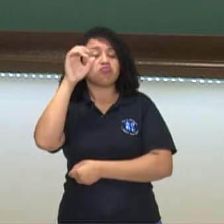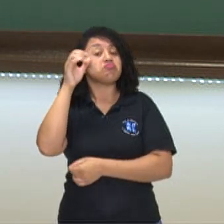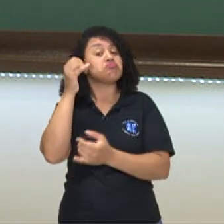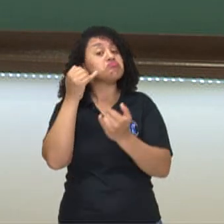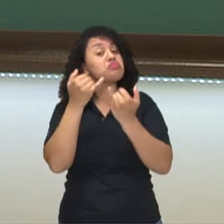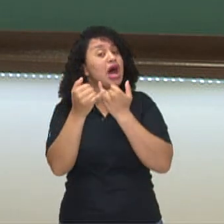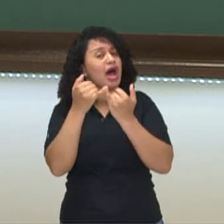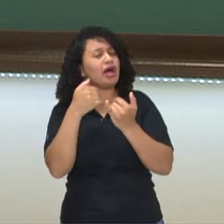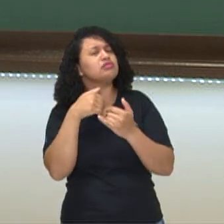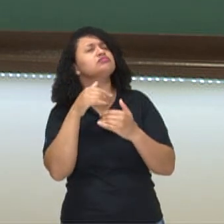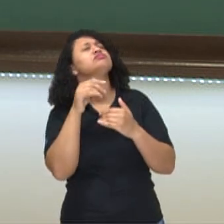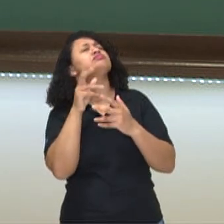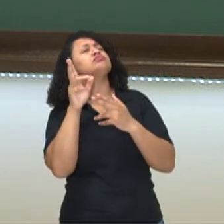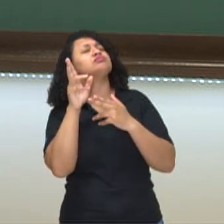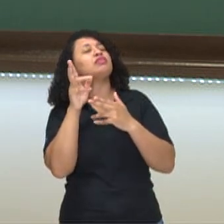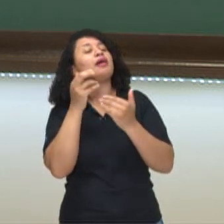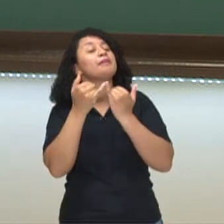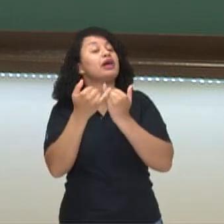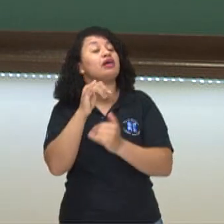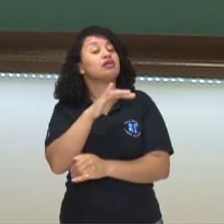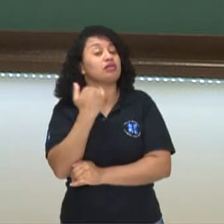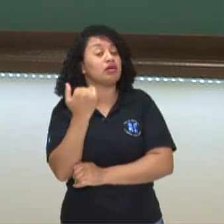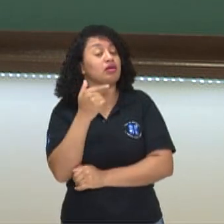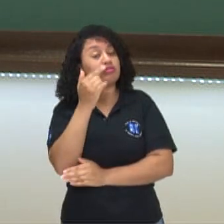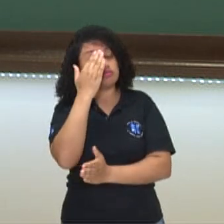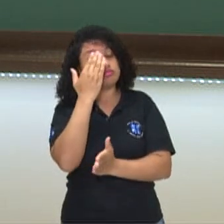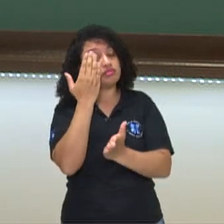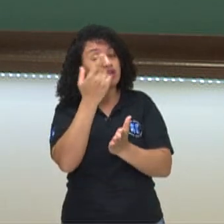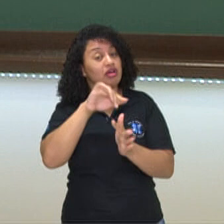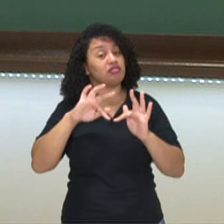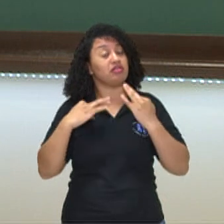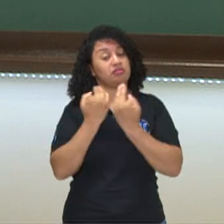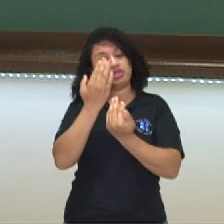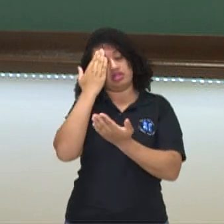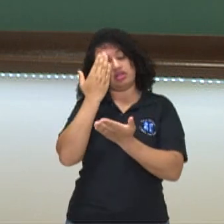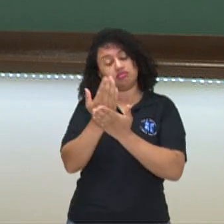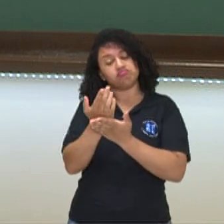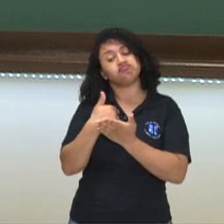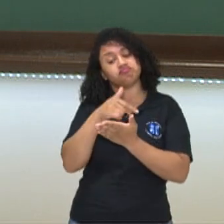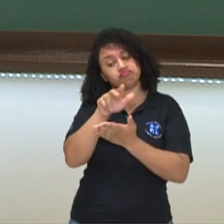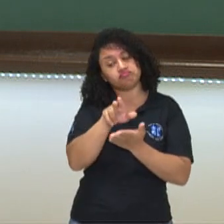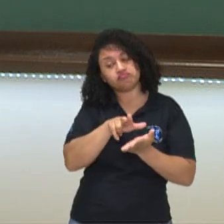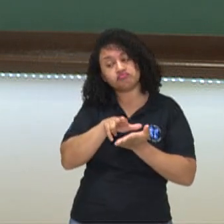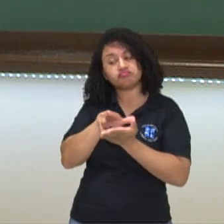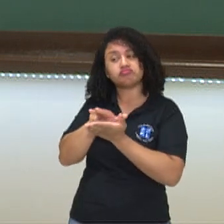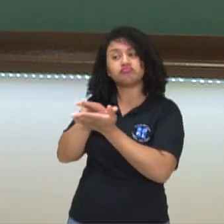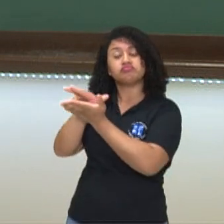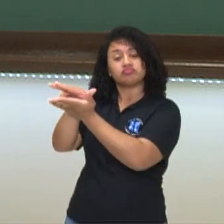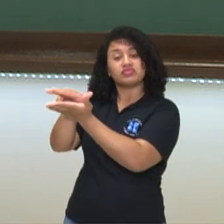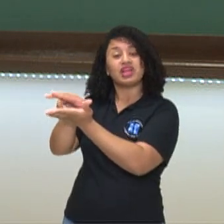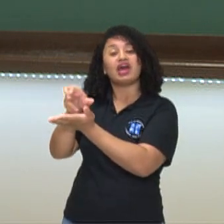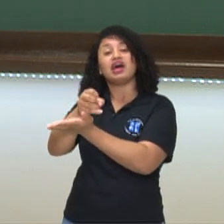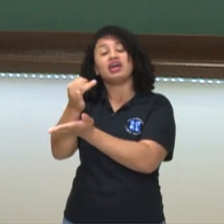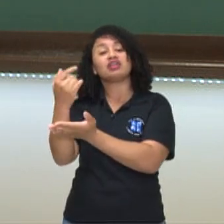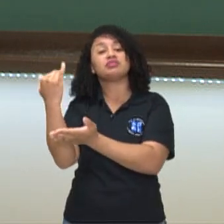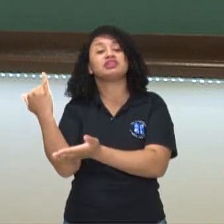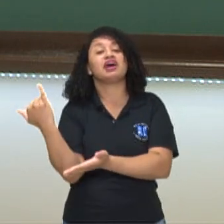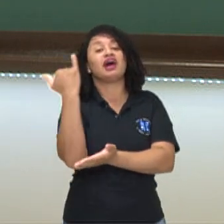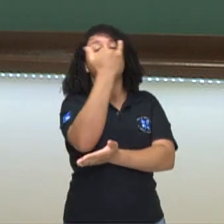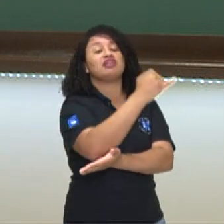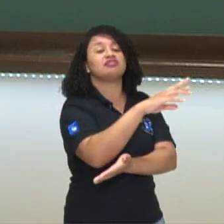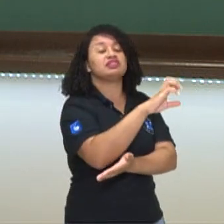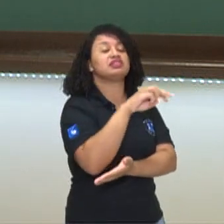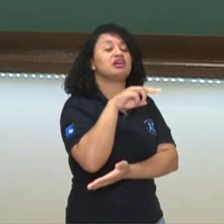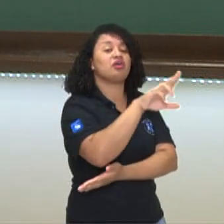que ela morreu, a família acredita que ela morreu, Julieta é colocada no seu mausoléu, e alguém precisa avisar Romeu que Julieta